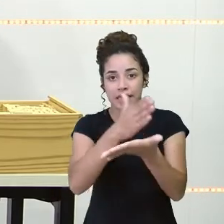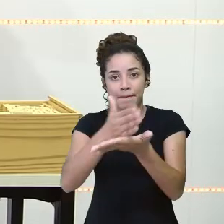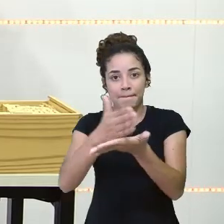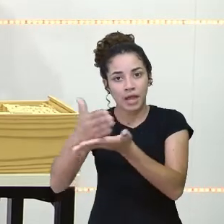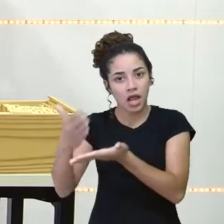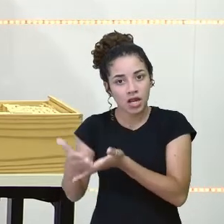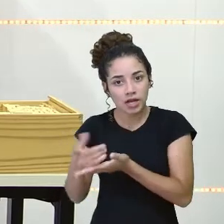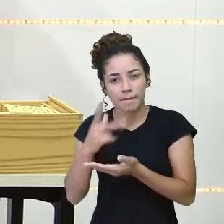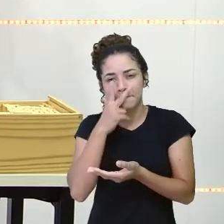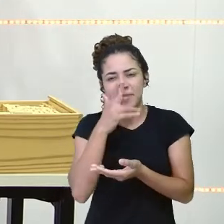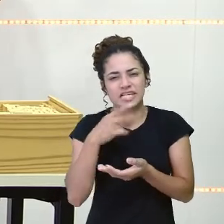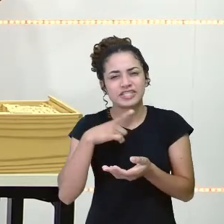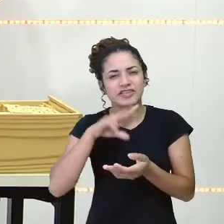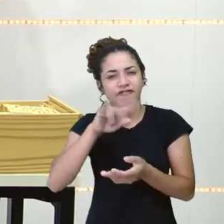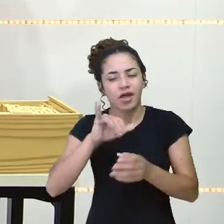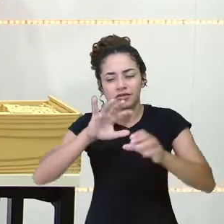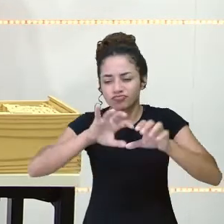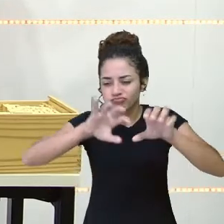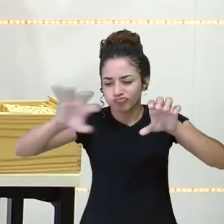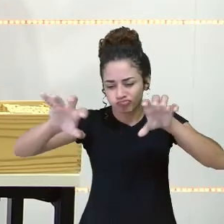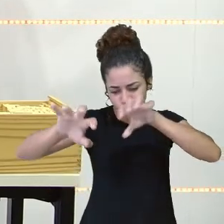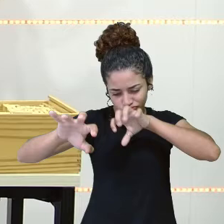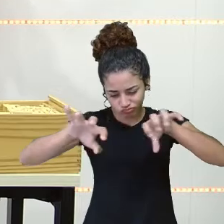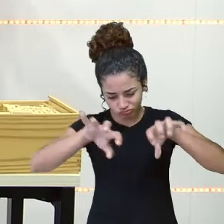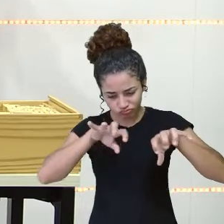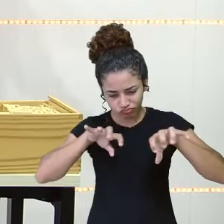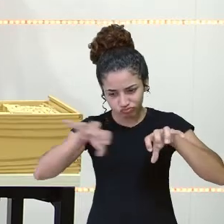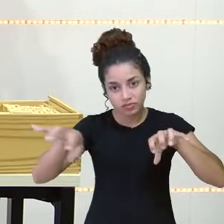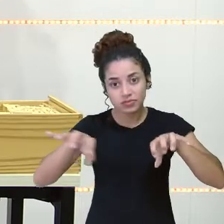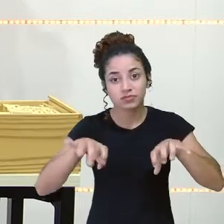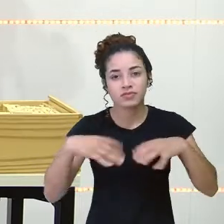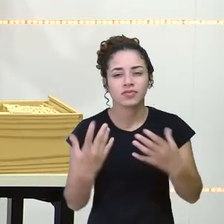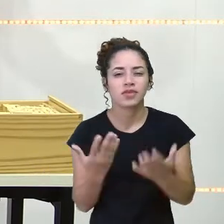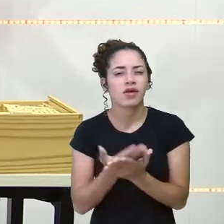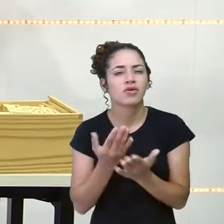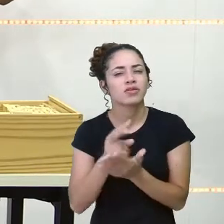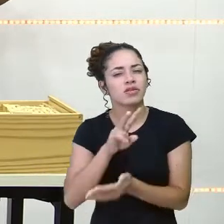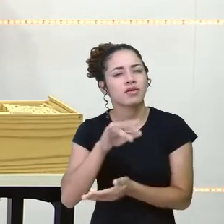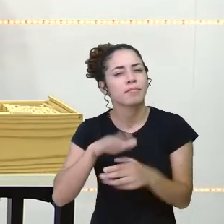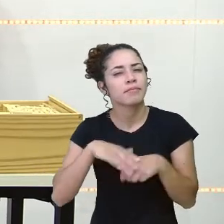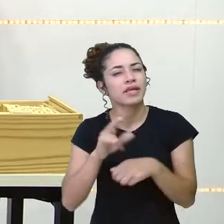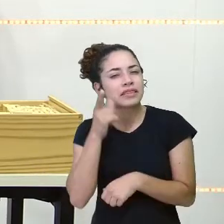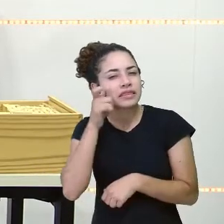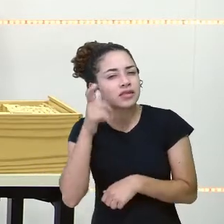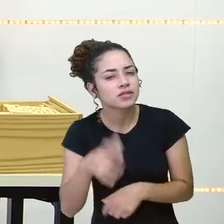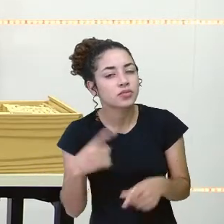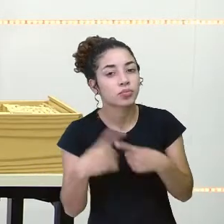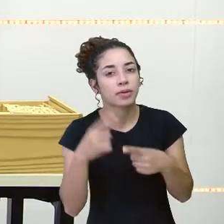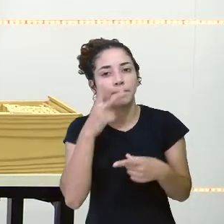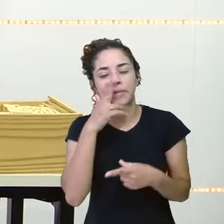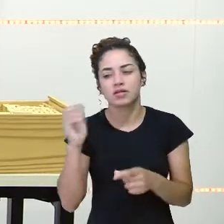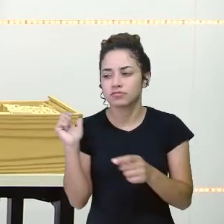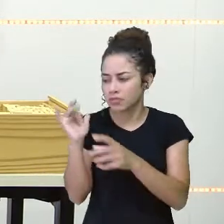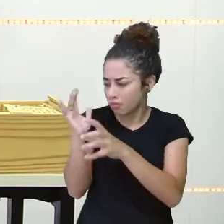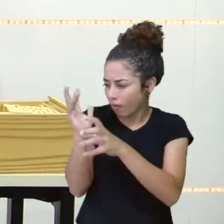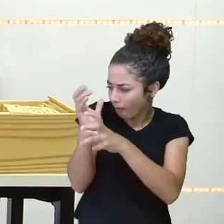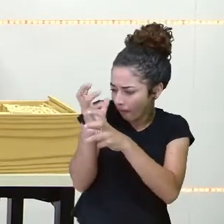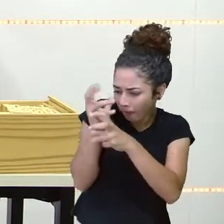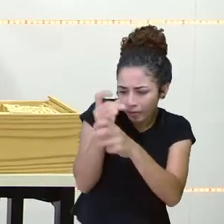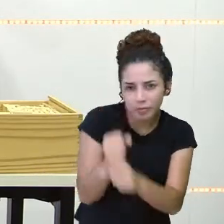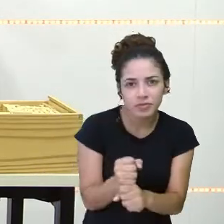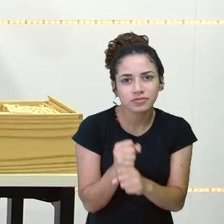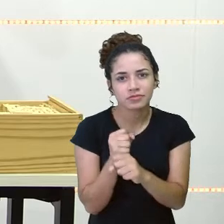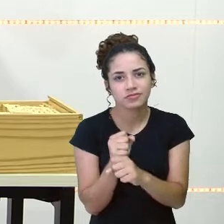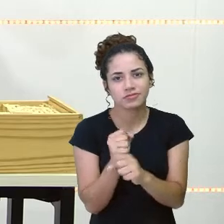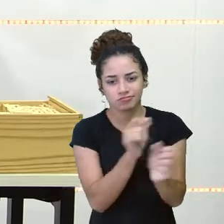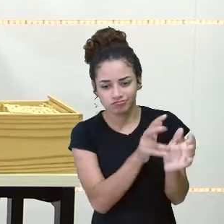vai desmontar os números, né? Então, essa aulinha está bem interessante, que a gente está revisando tudo aquilo que a gente passeou durante o ano.